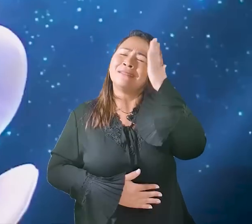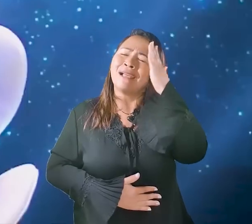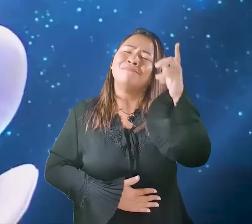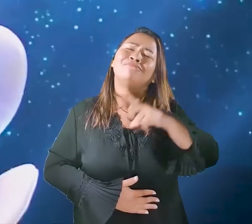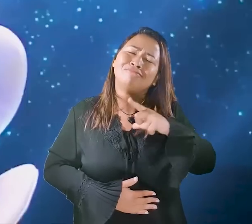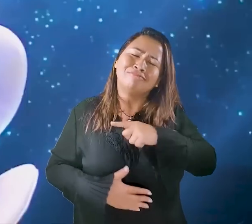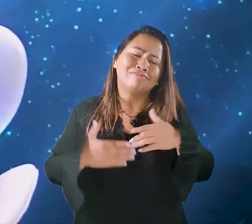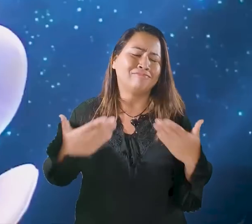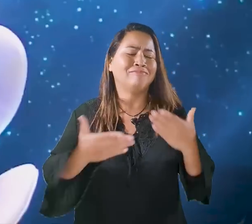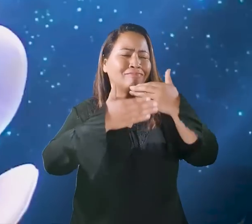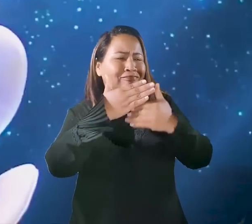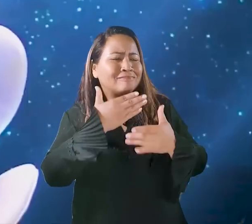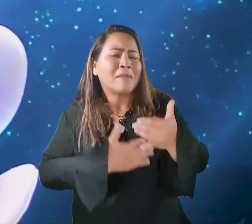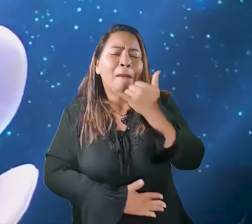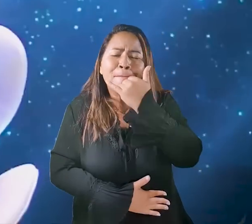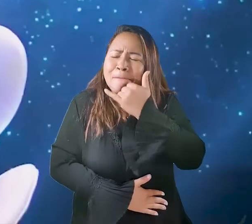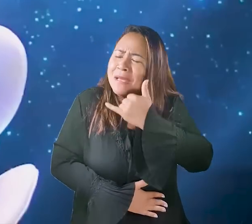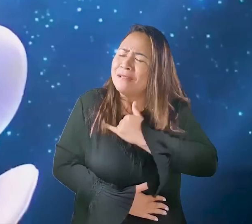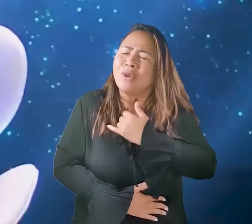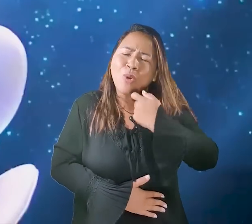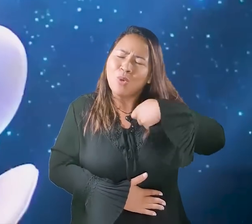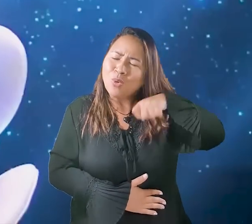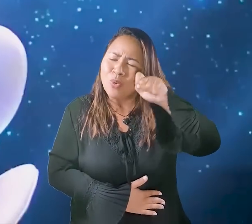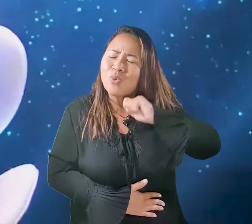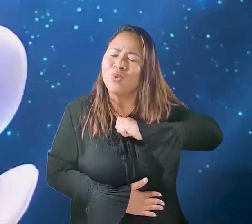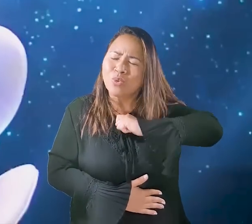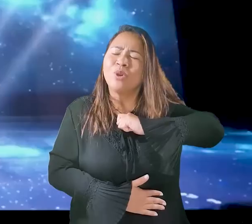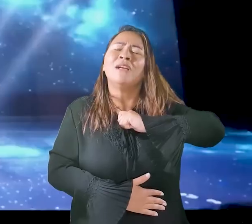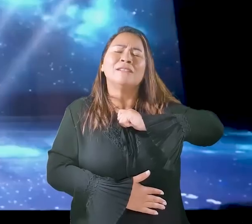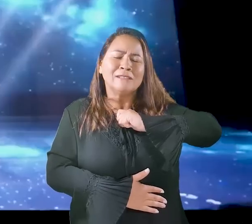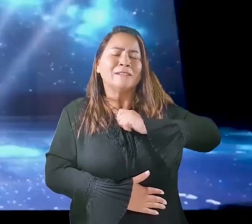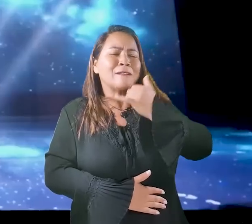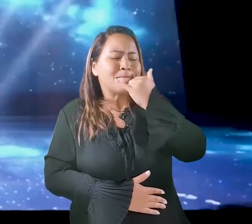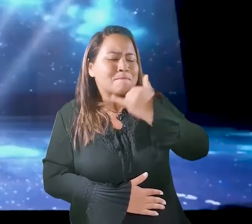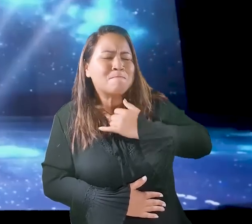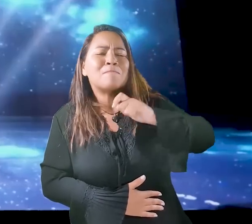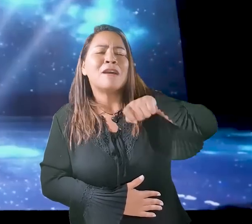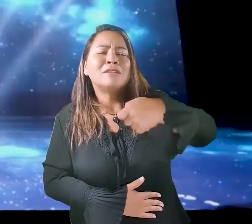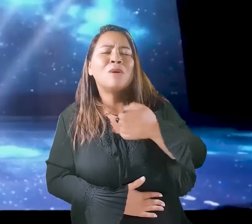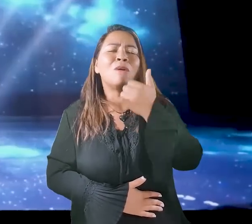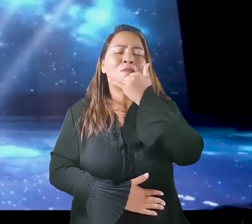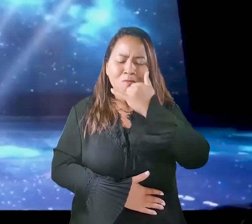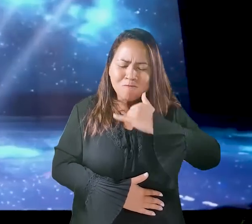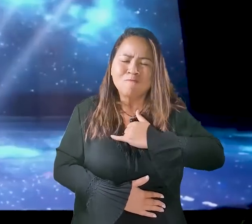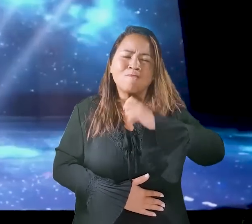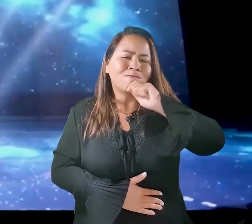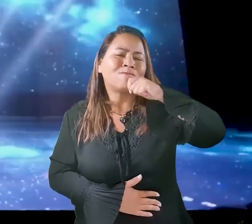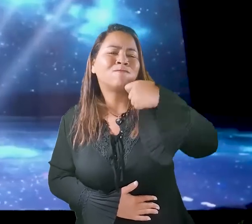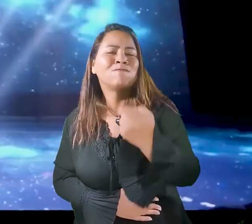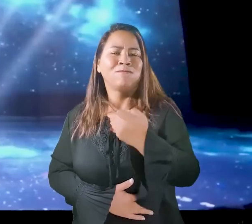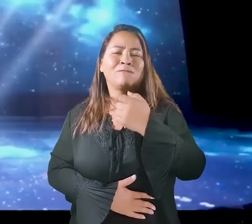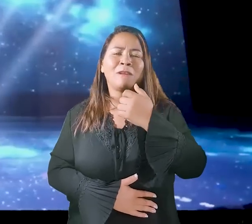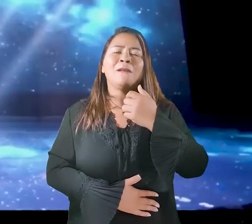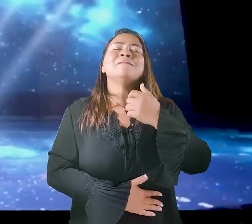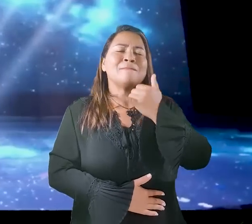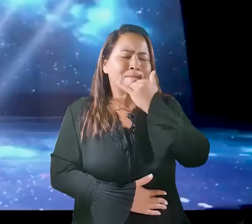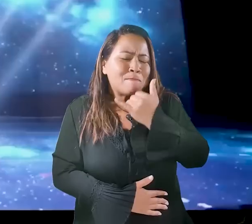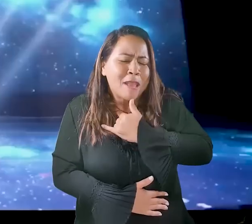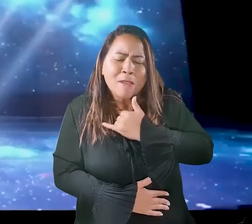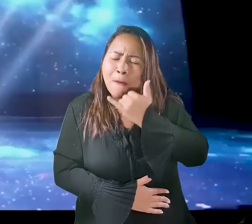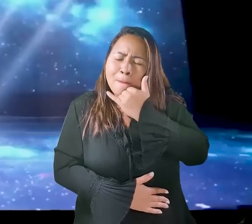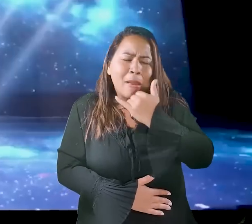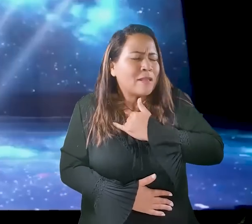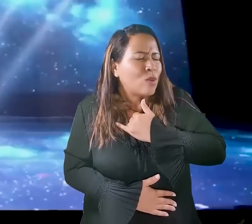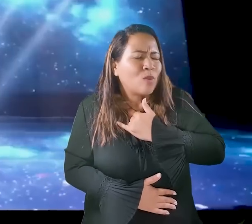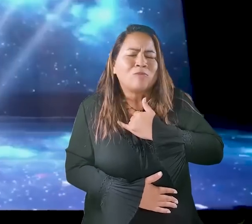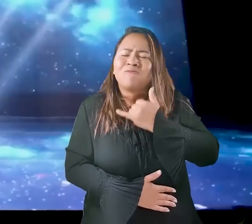Elaine. Fala pra você, eu te perdoo porque eu te amo. Isso. Eu te perdoo.